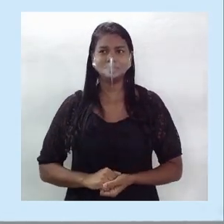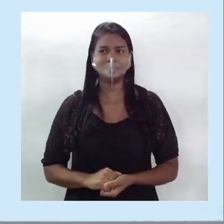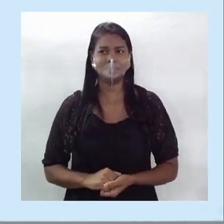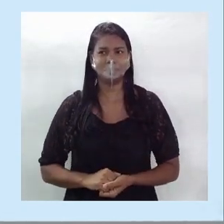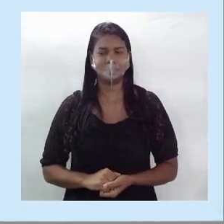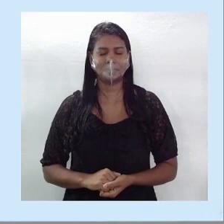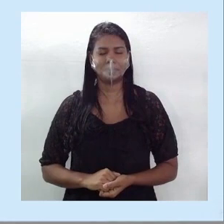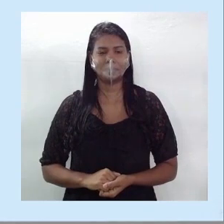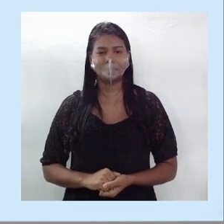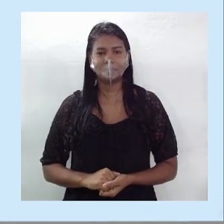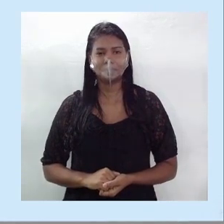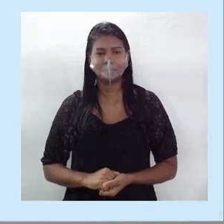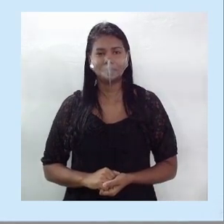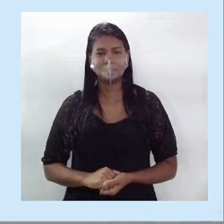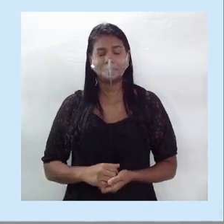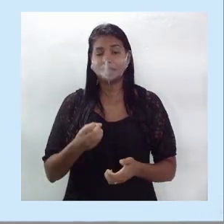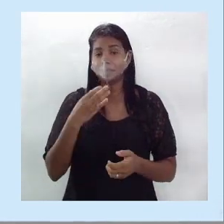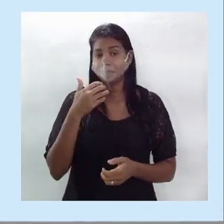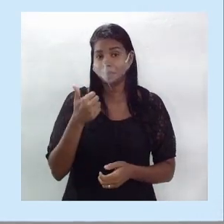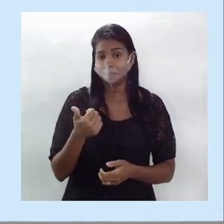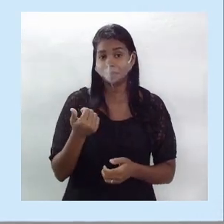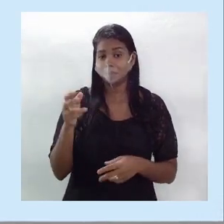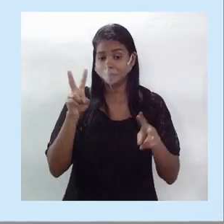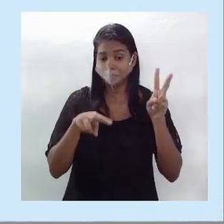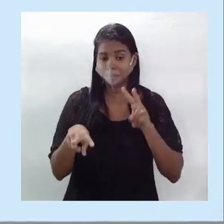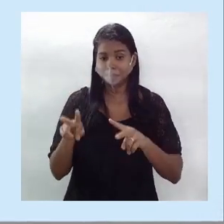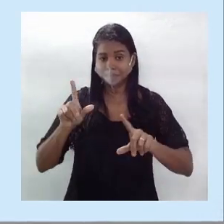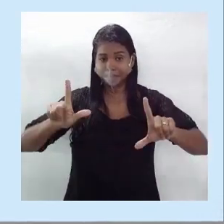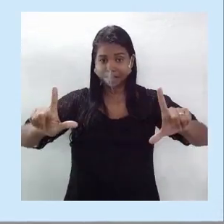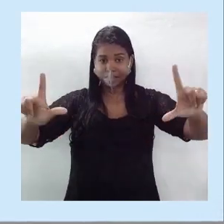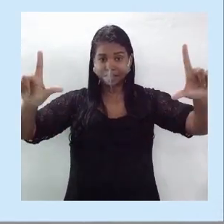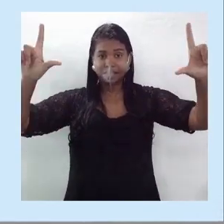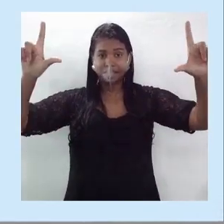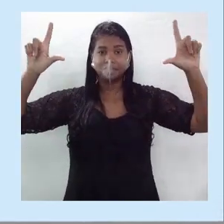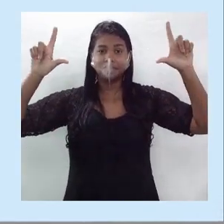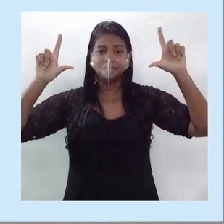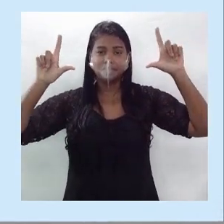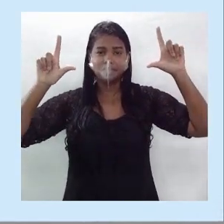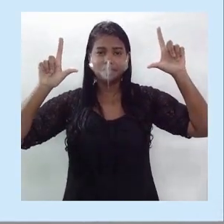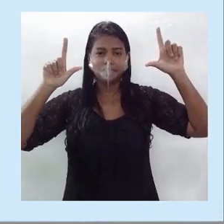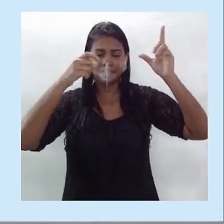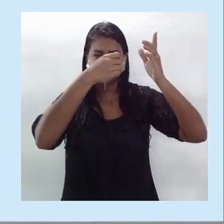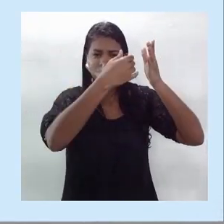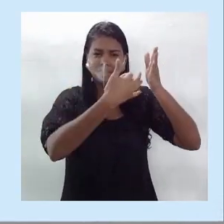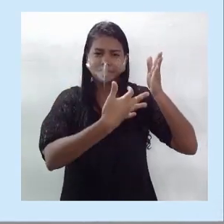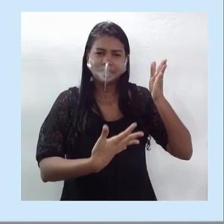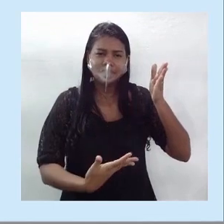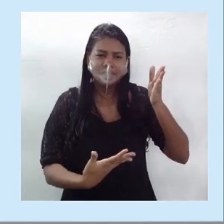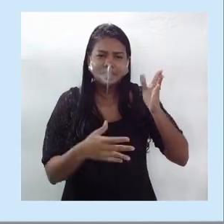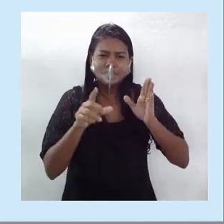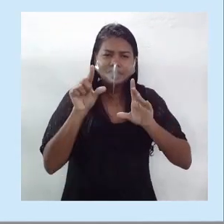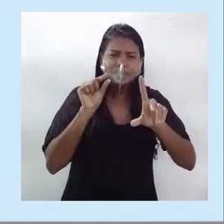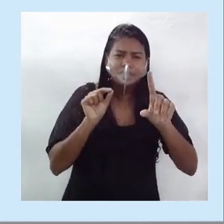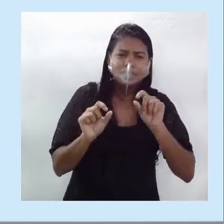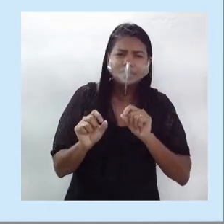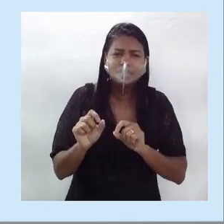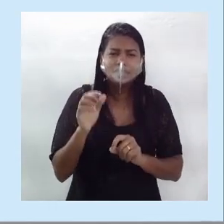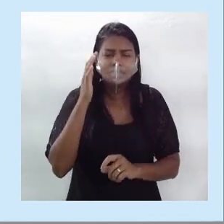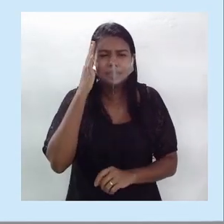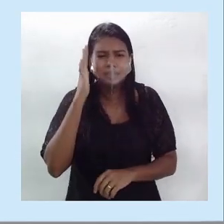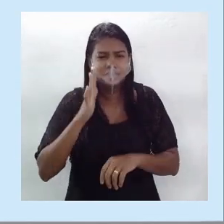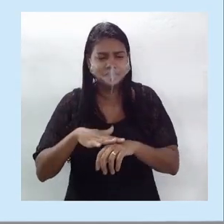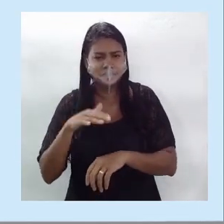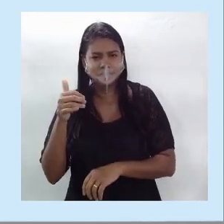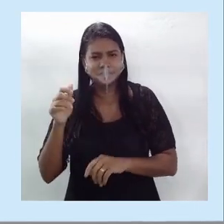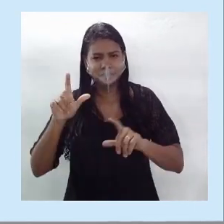sexta questão, porque você vai ver imagens, e essas imagens dá para você identificar bem. Vamos lá